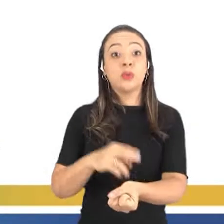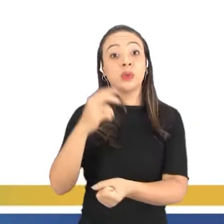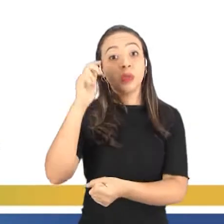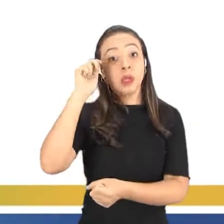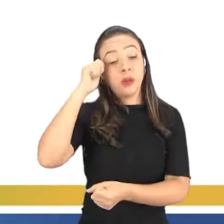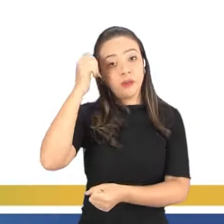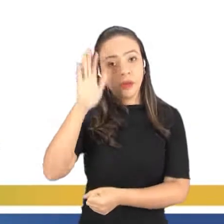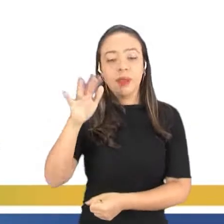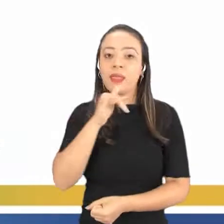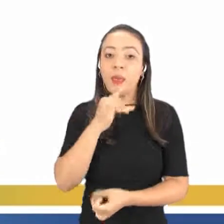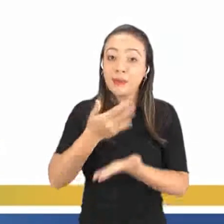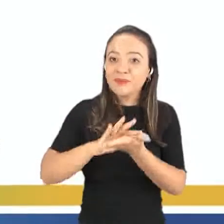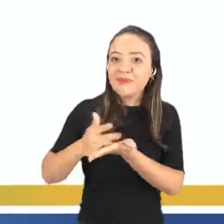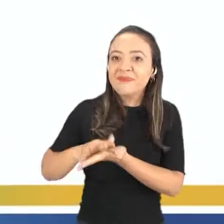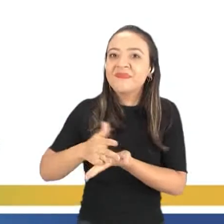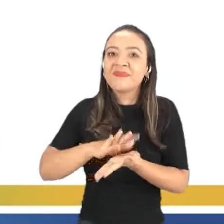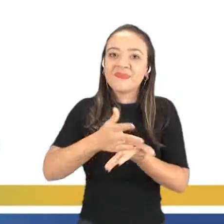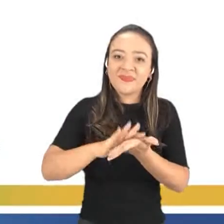do samba,